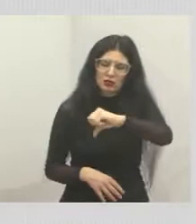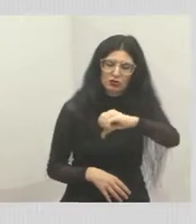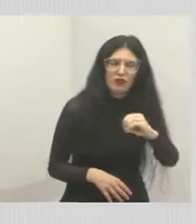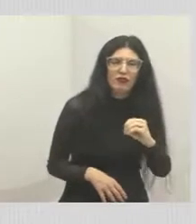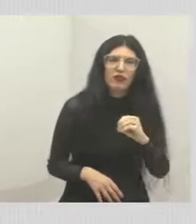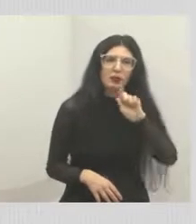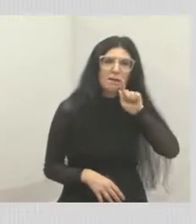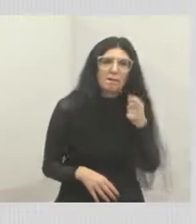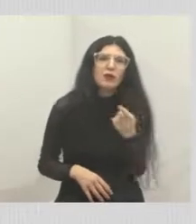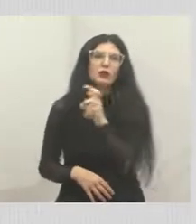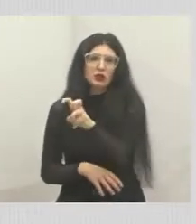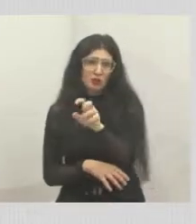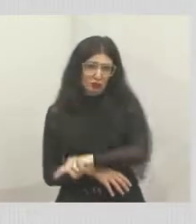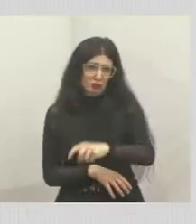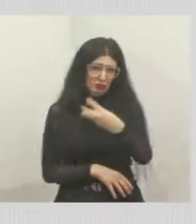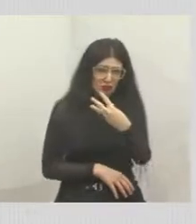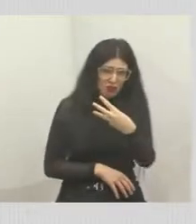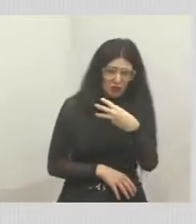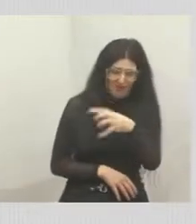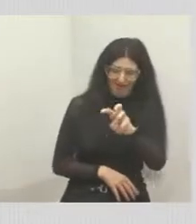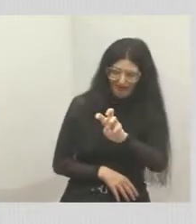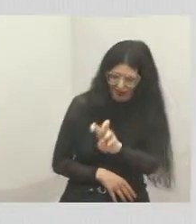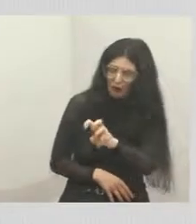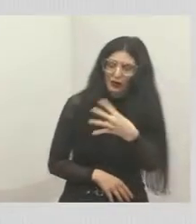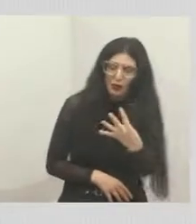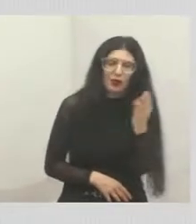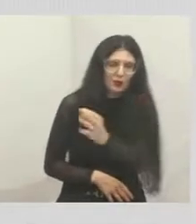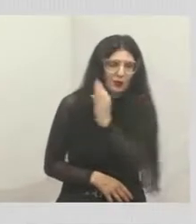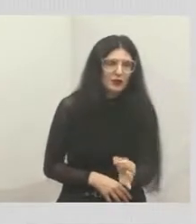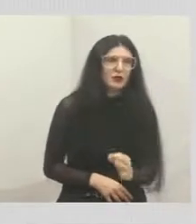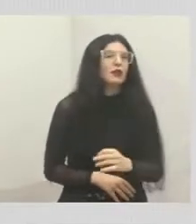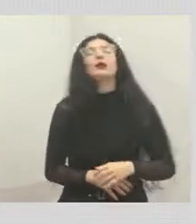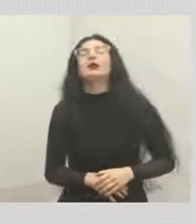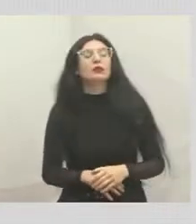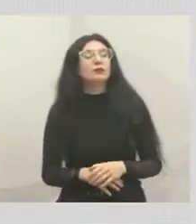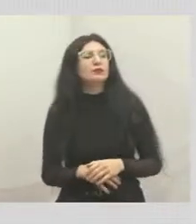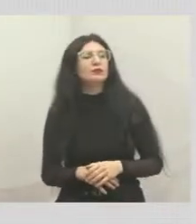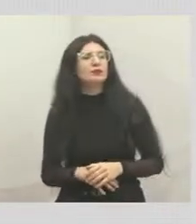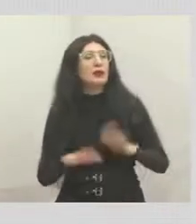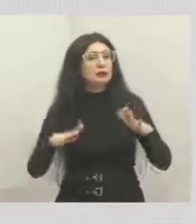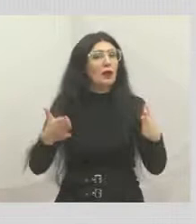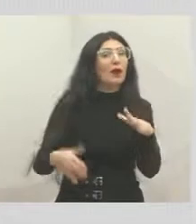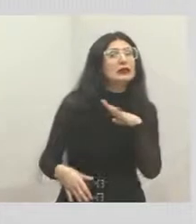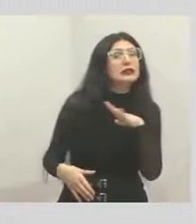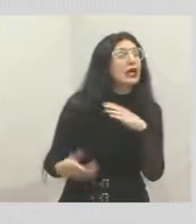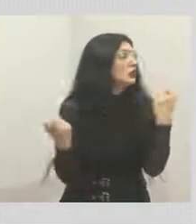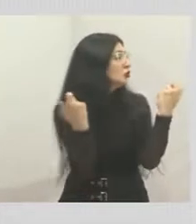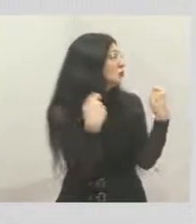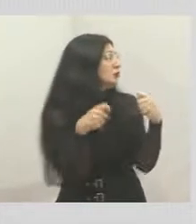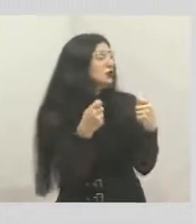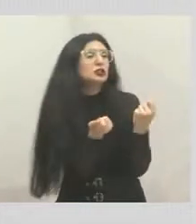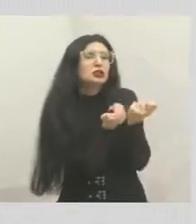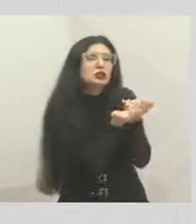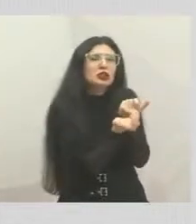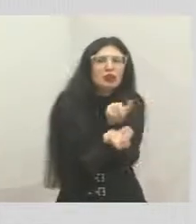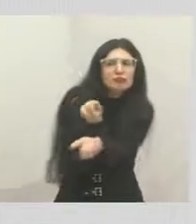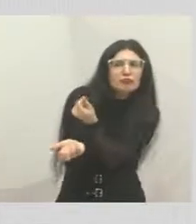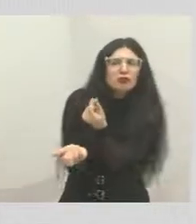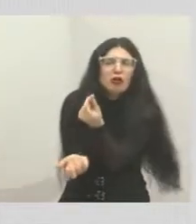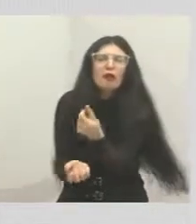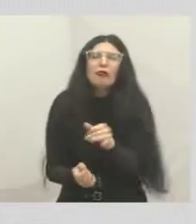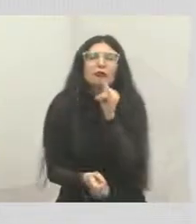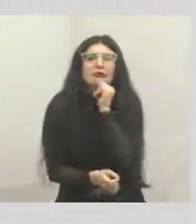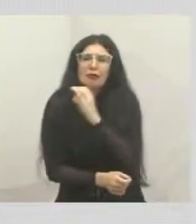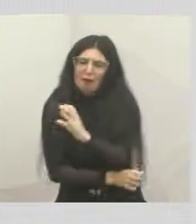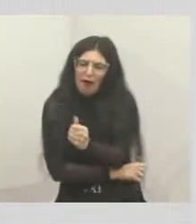5,54%. Operações de crédito são os empréstimos que o município tem, como, por exemplo, podemos citar o CAF, que é